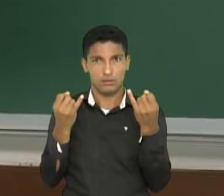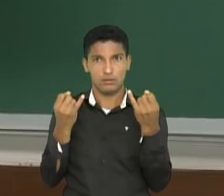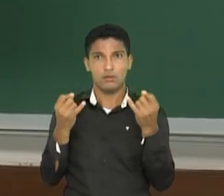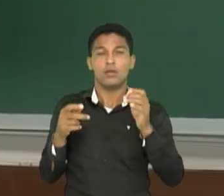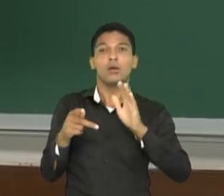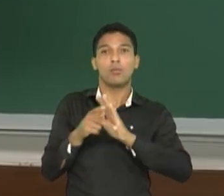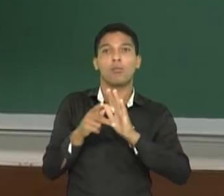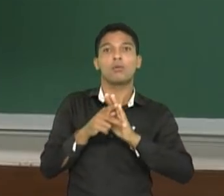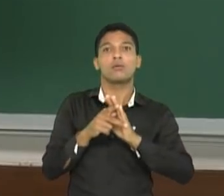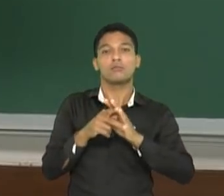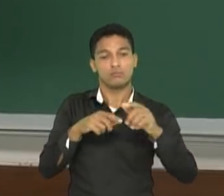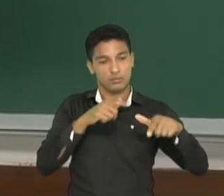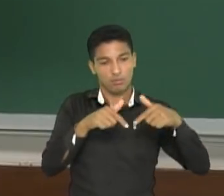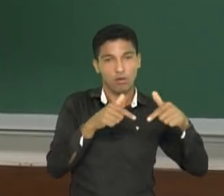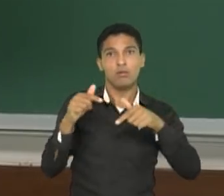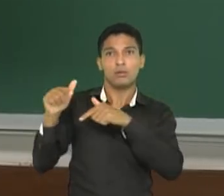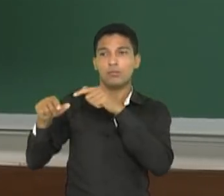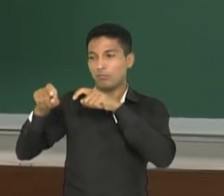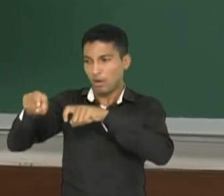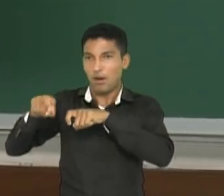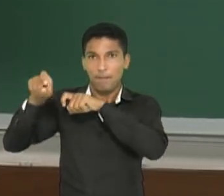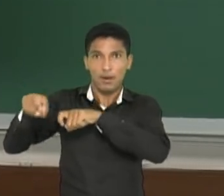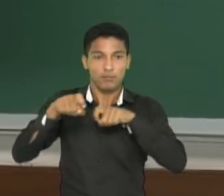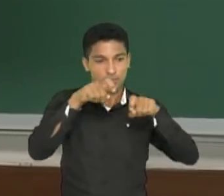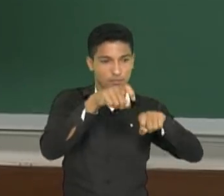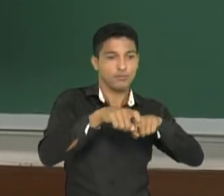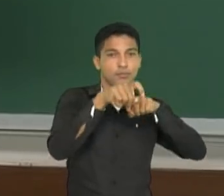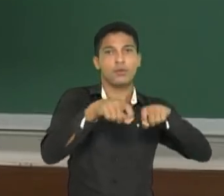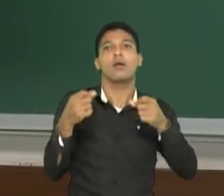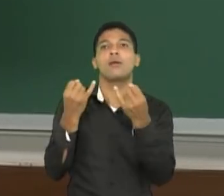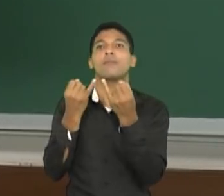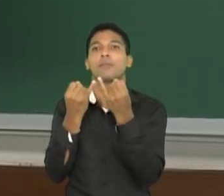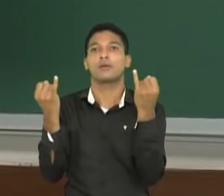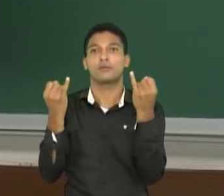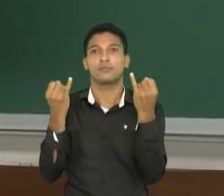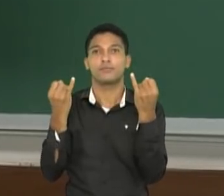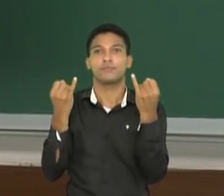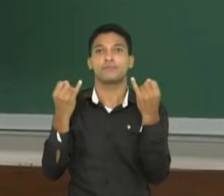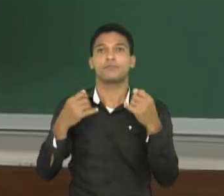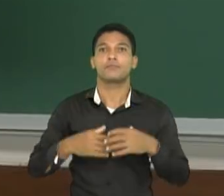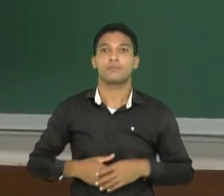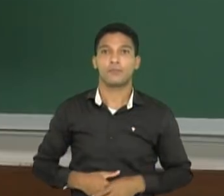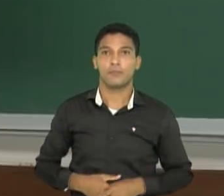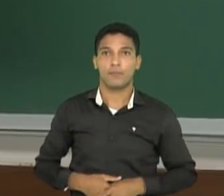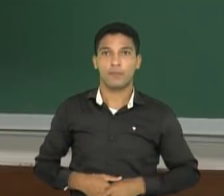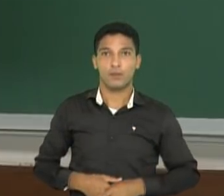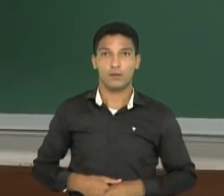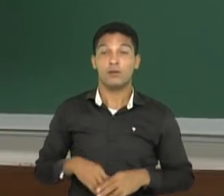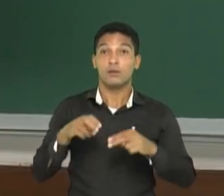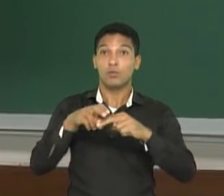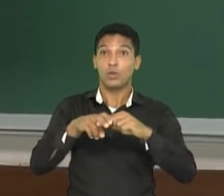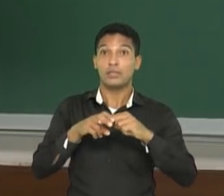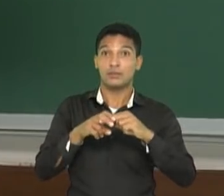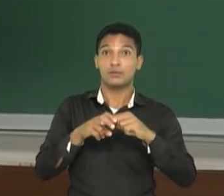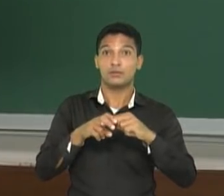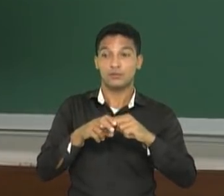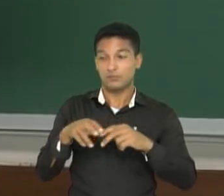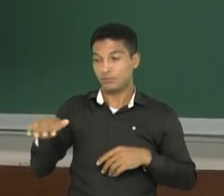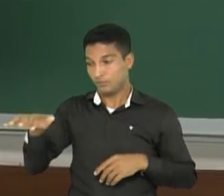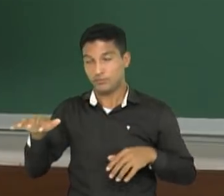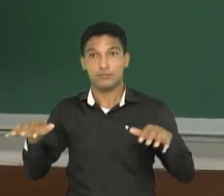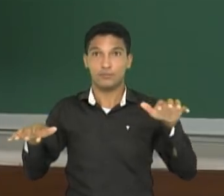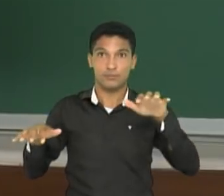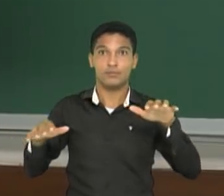das atividades econômicas, das atividades do meio rural. E isso acaba afetando significativamente a dinâmica natural dos 2 espaços,